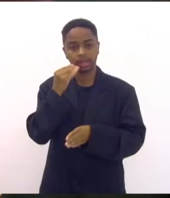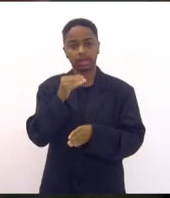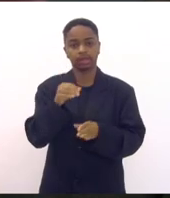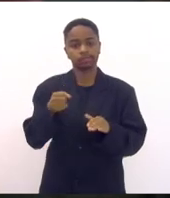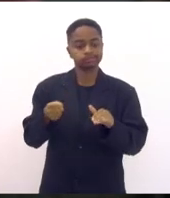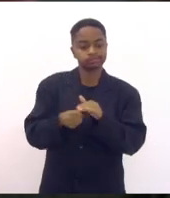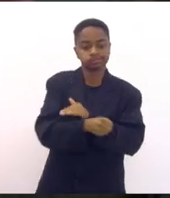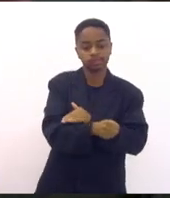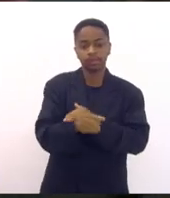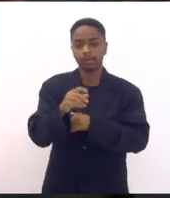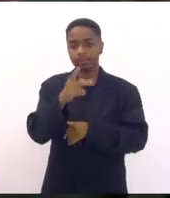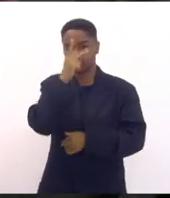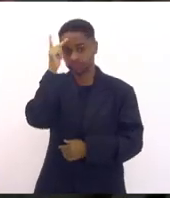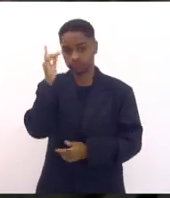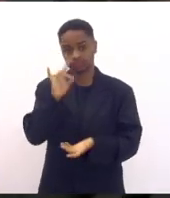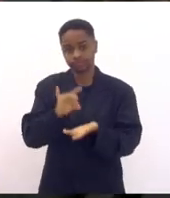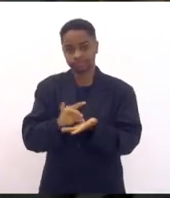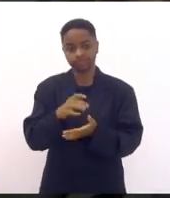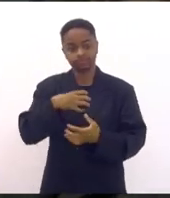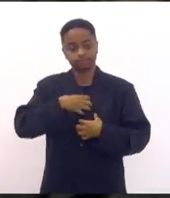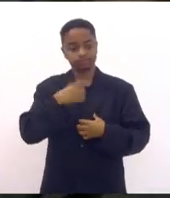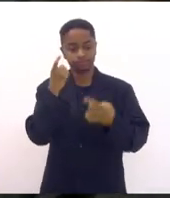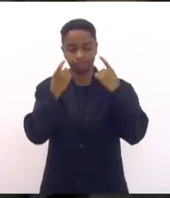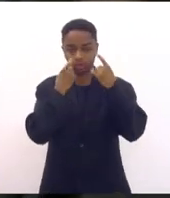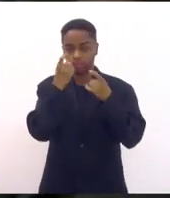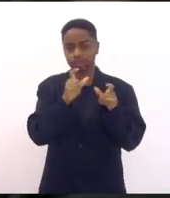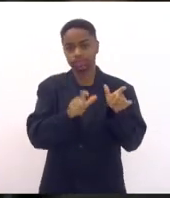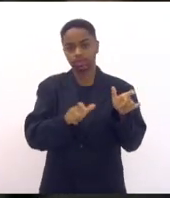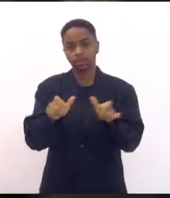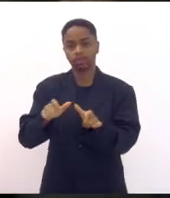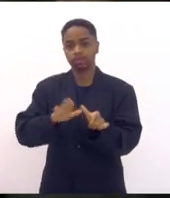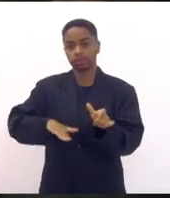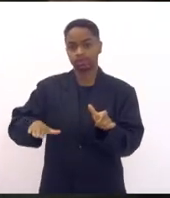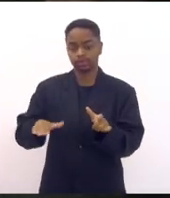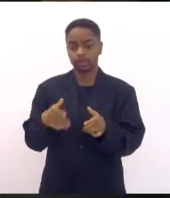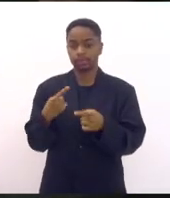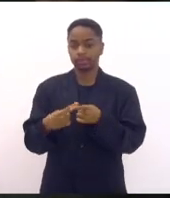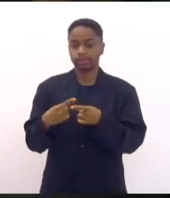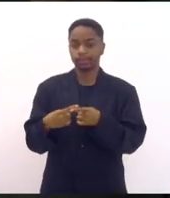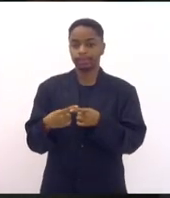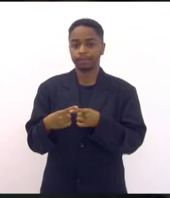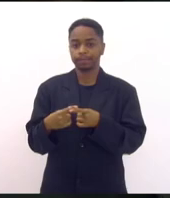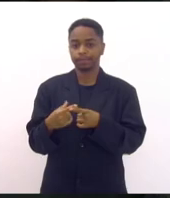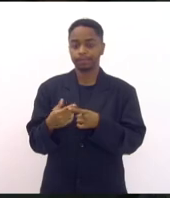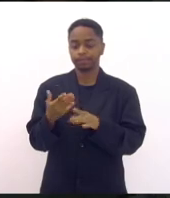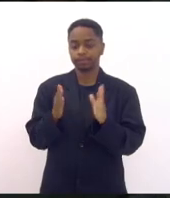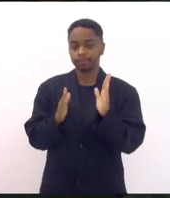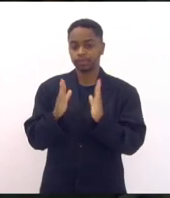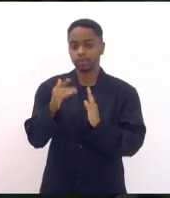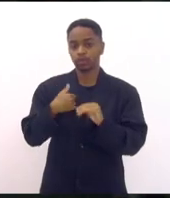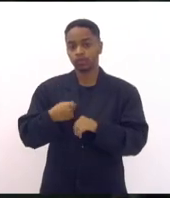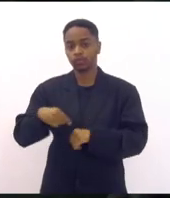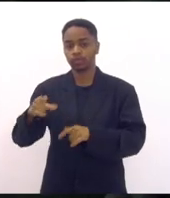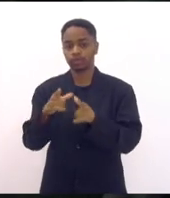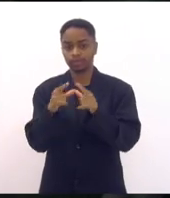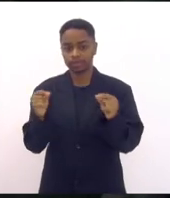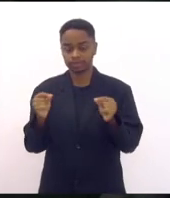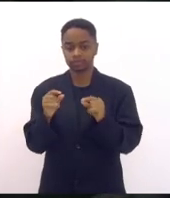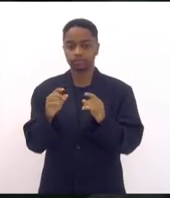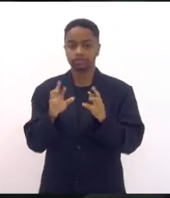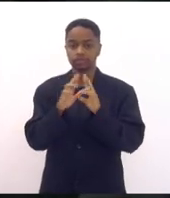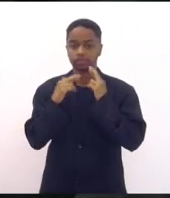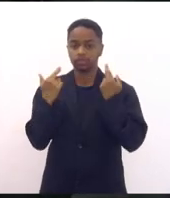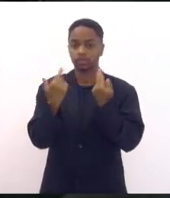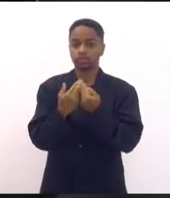verdadeiramente se preocupavam com os menores quando estive em Brasília na reunião do com o ministro Silvio